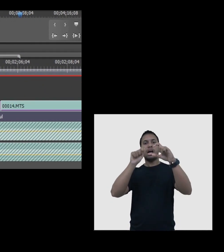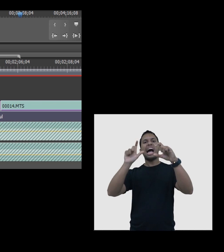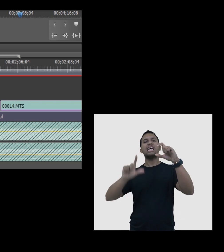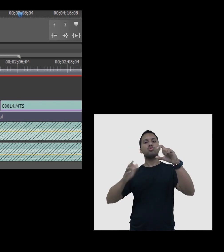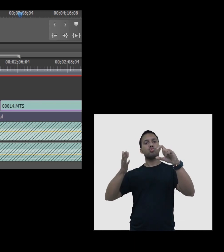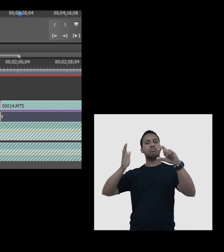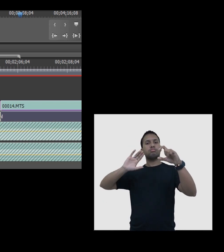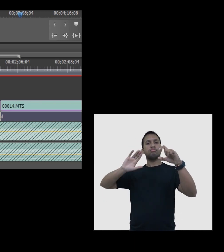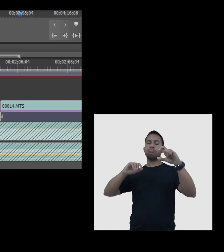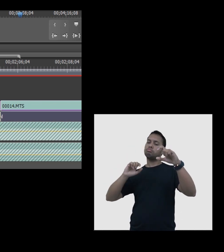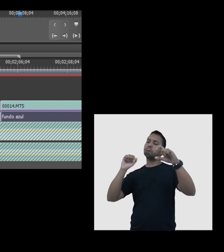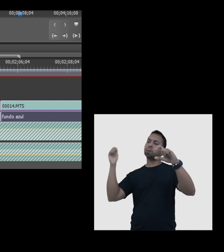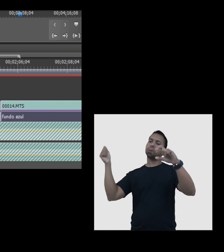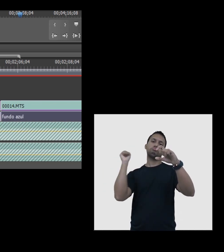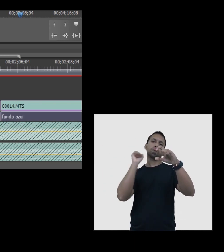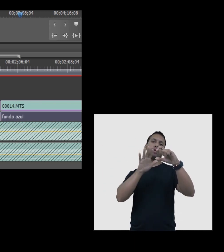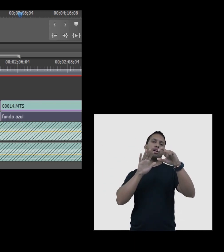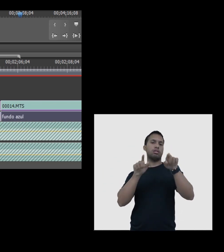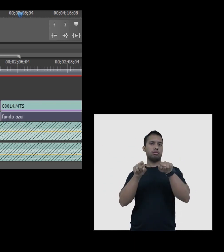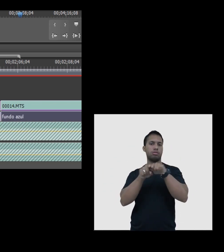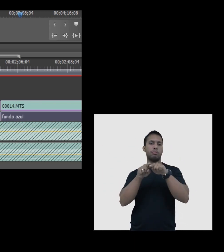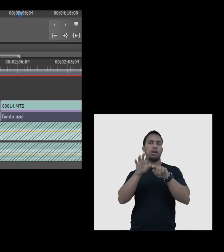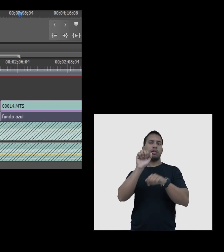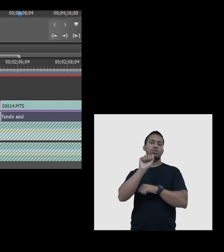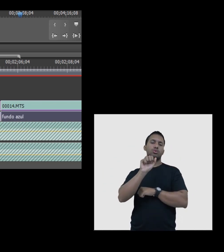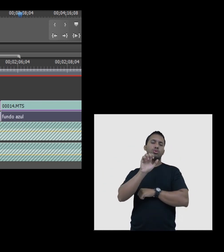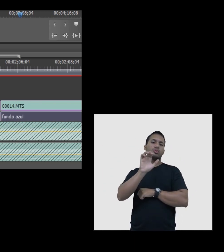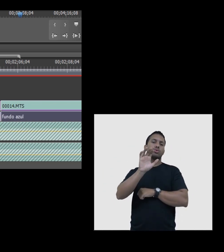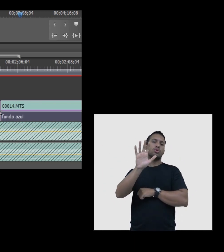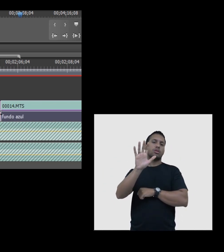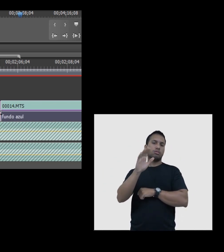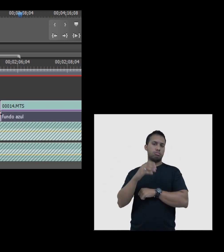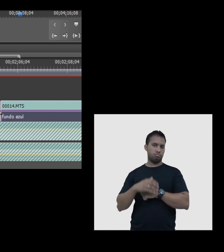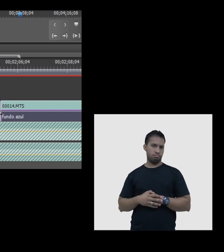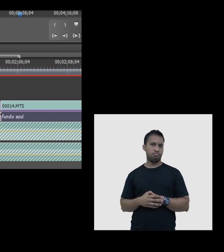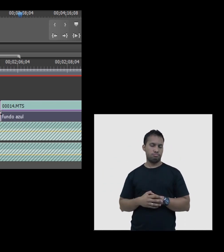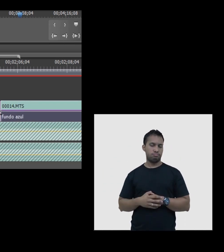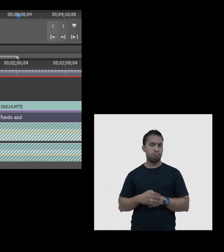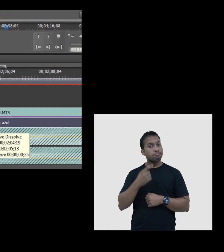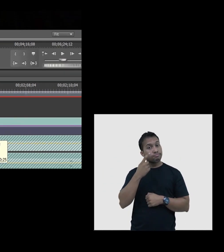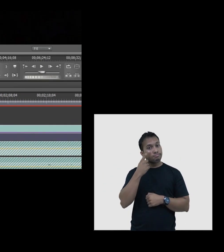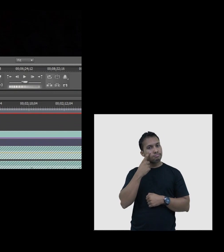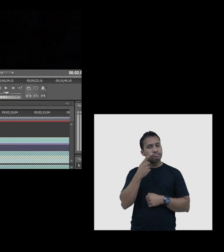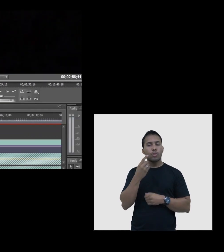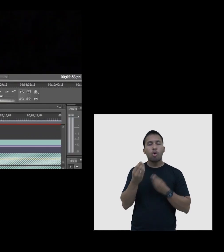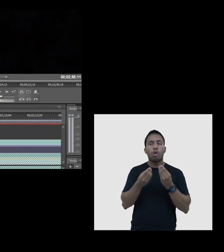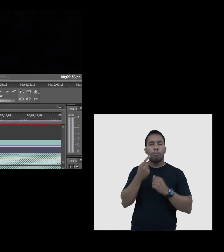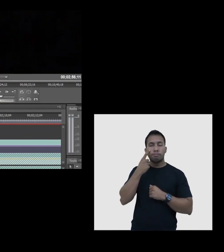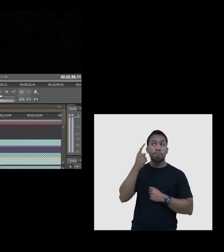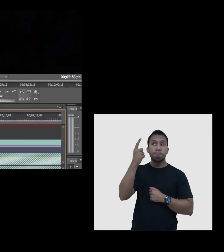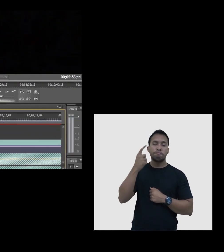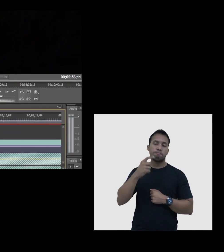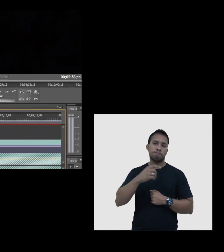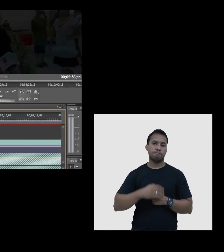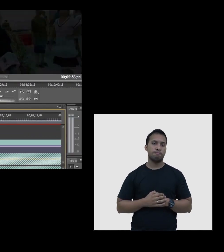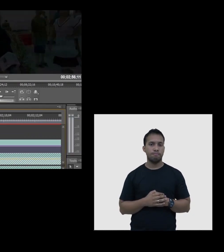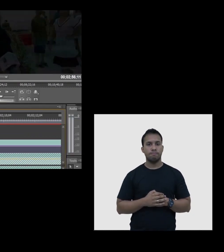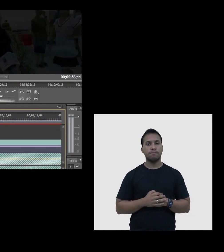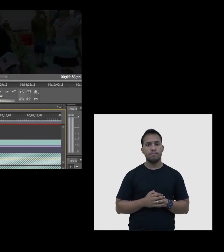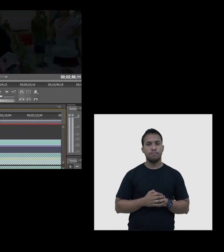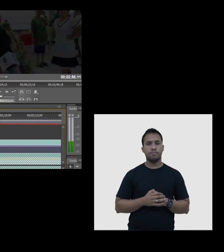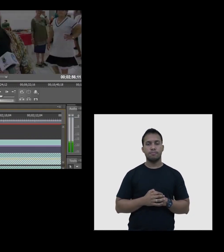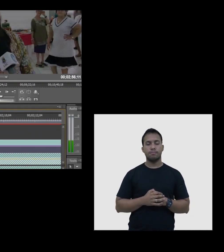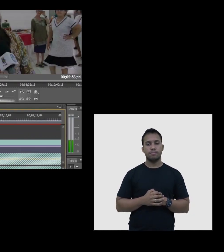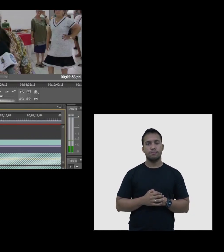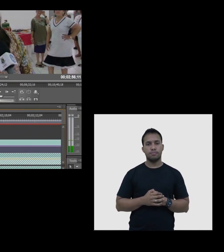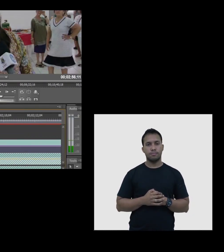também no fundo. A gente aplicou o dissolve dos dois lados aqui, tanto na saída do intérprete quanto na sua retomada ao vídeo. Vamos dar o play aqui para olhar